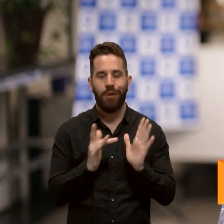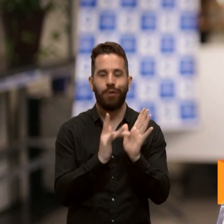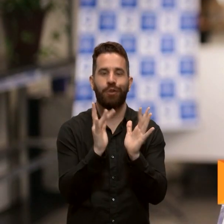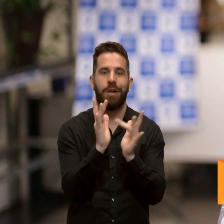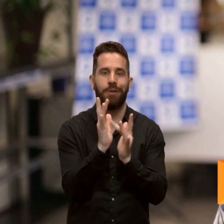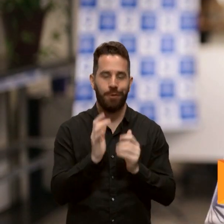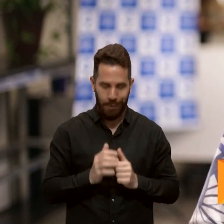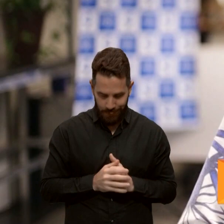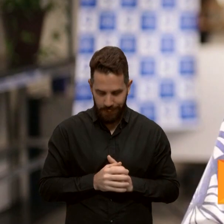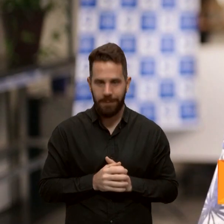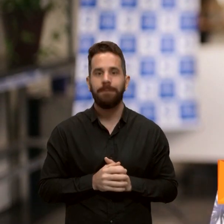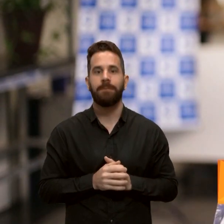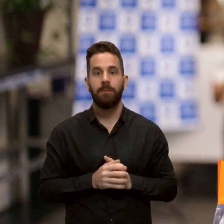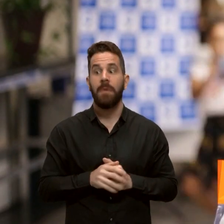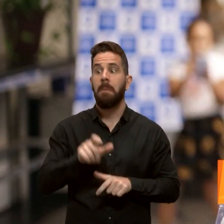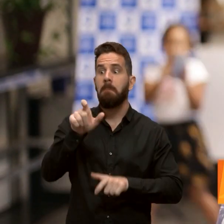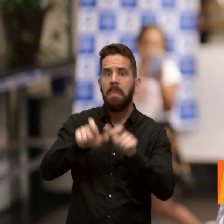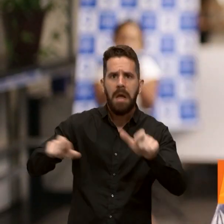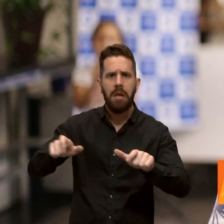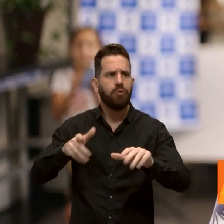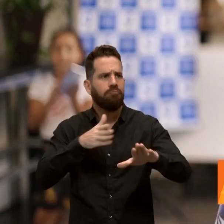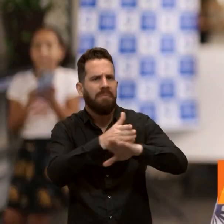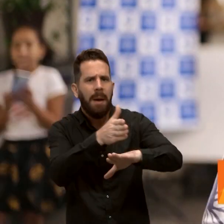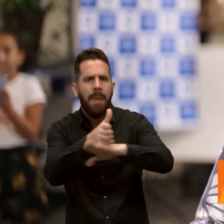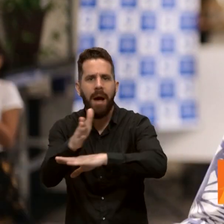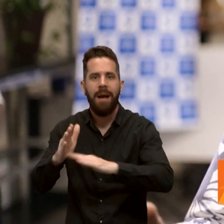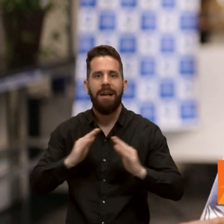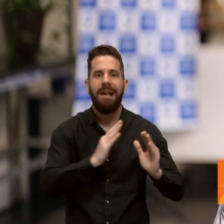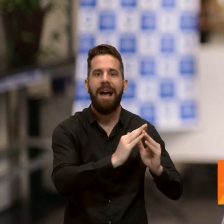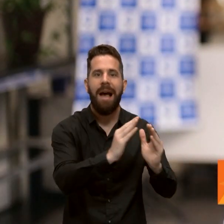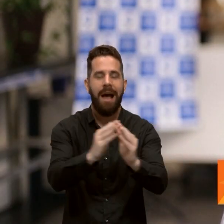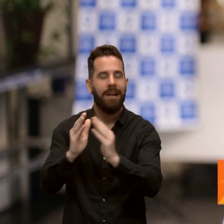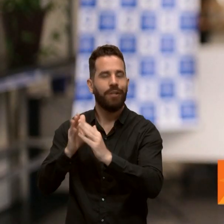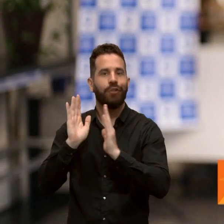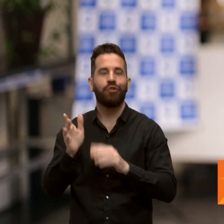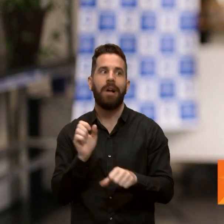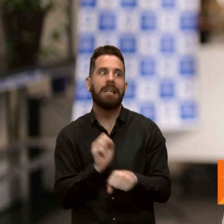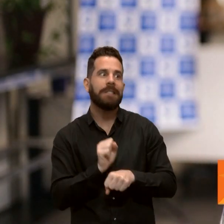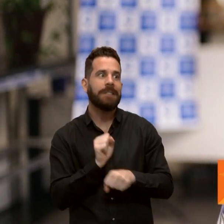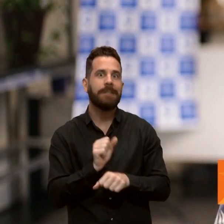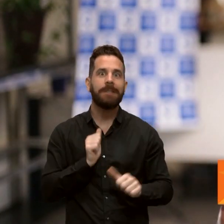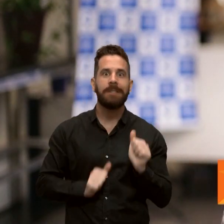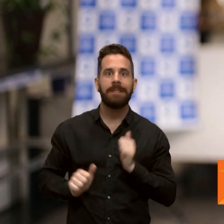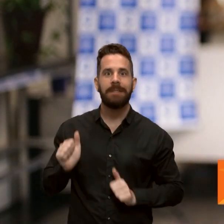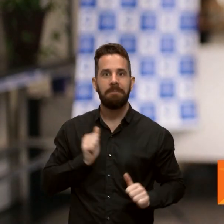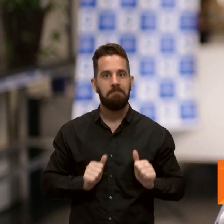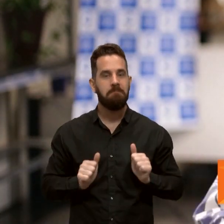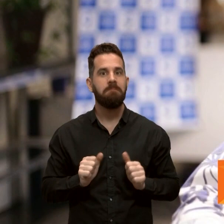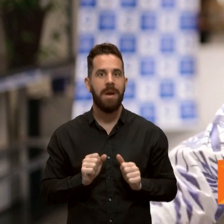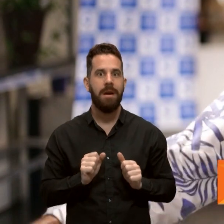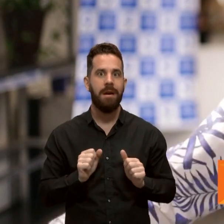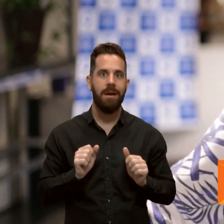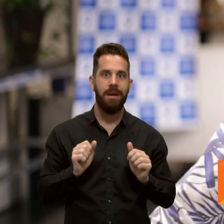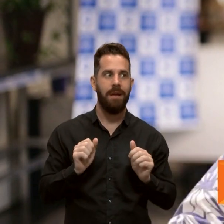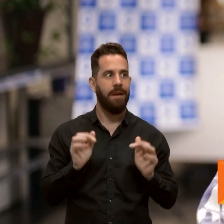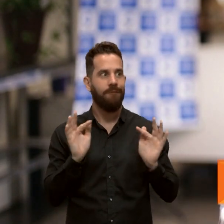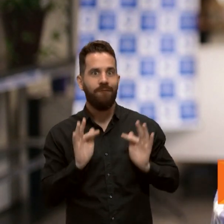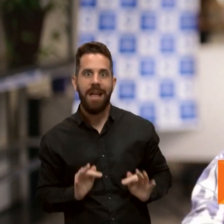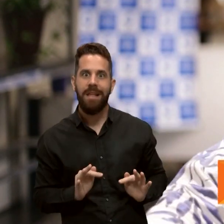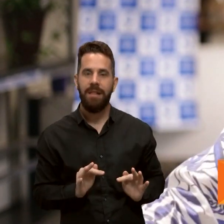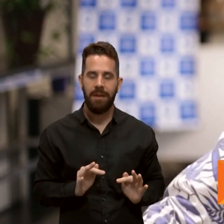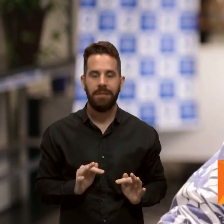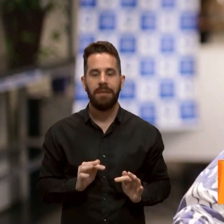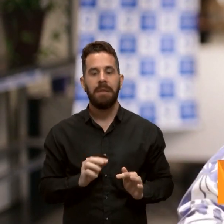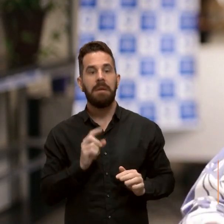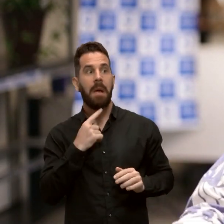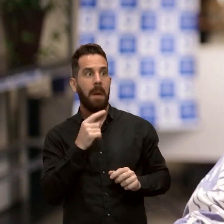a gente passa nas casas, muitas vezes ali já está naquela alegria esperando a folia. Quem não está esperando fala: não,